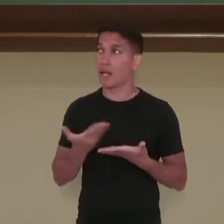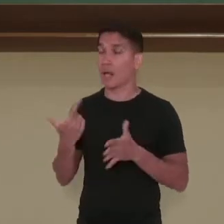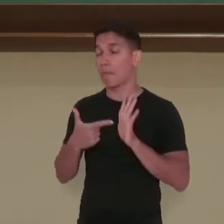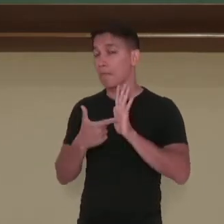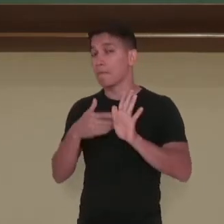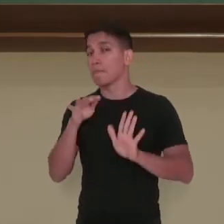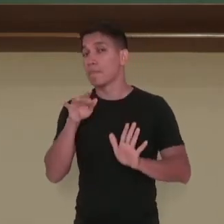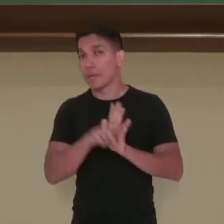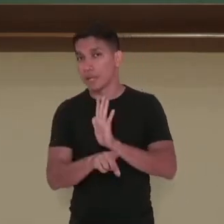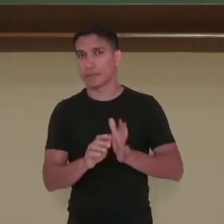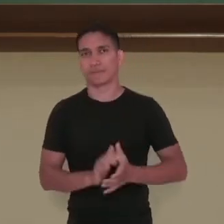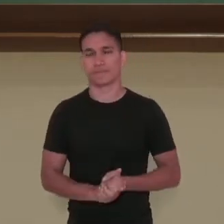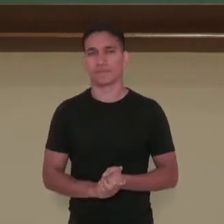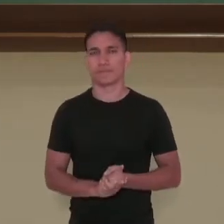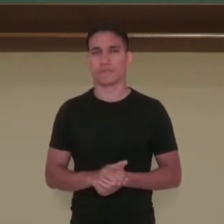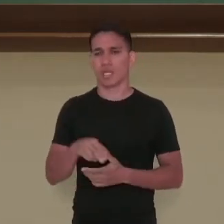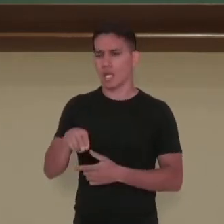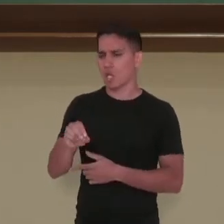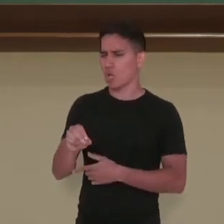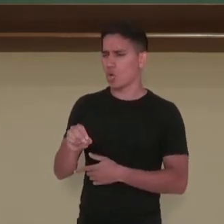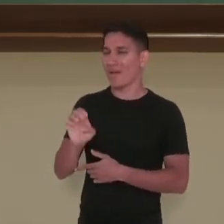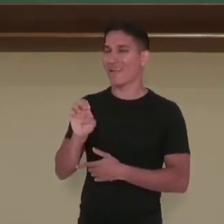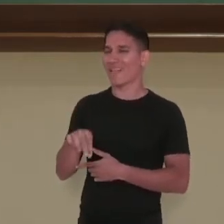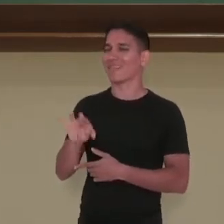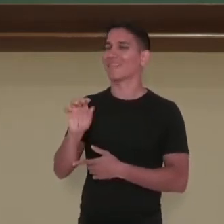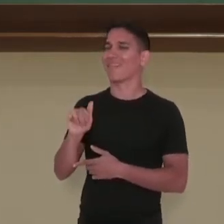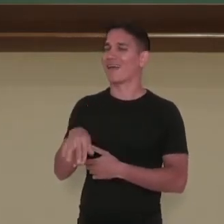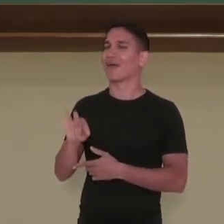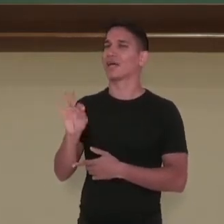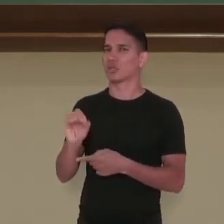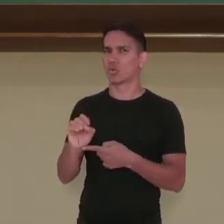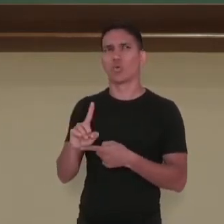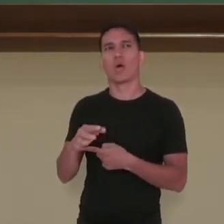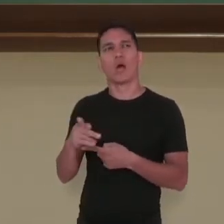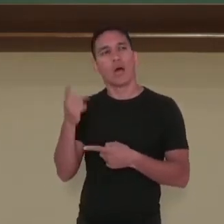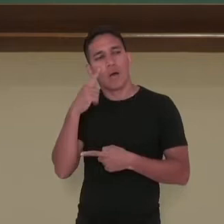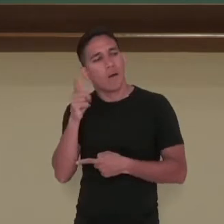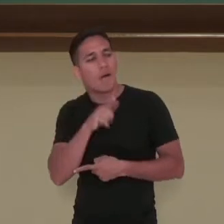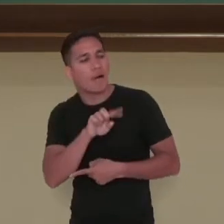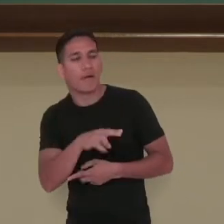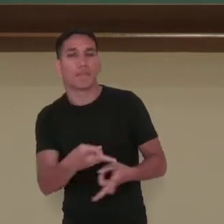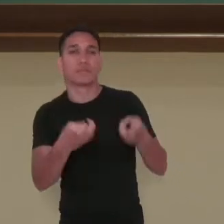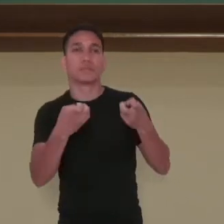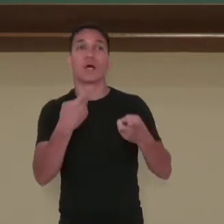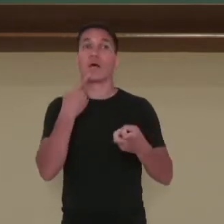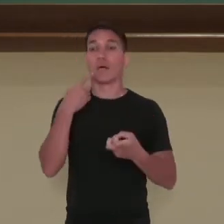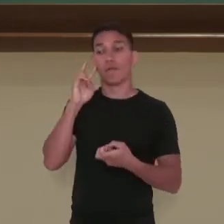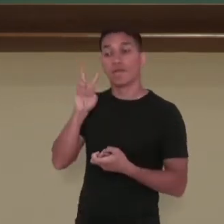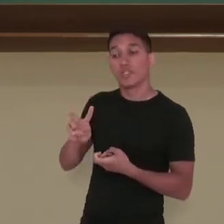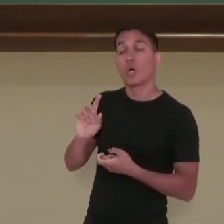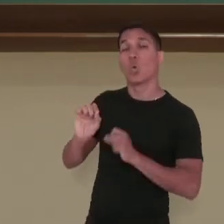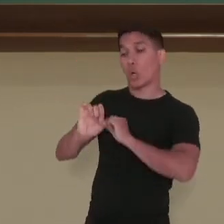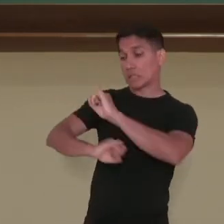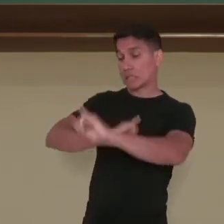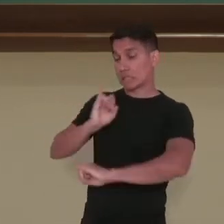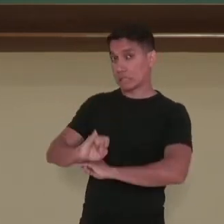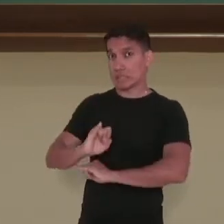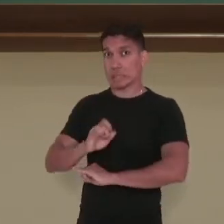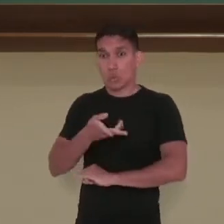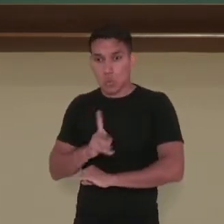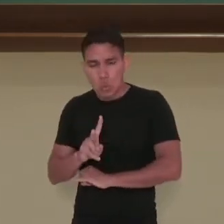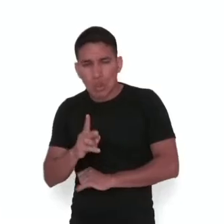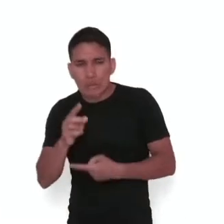pede: no entanto, o potencial da internet para ampliar o grau de informação do indivíduo ainda é limitado por fatores